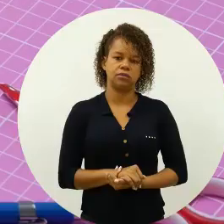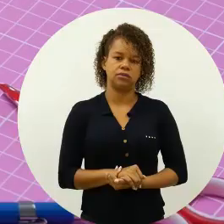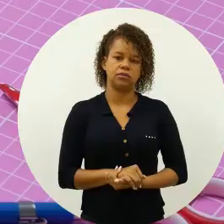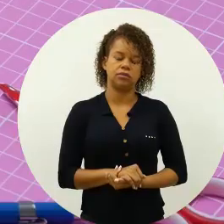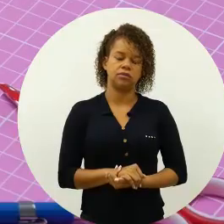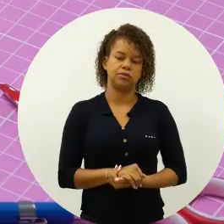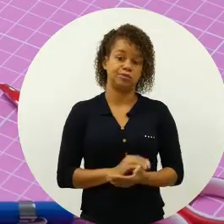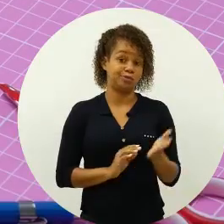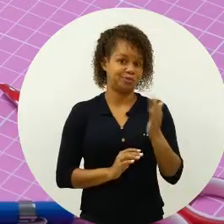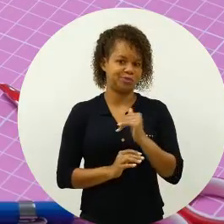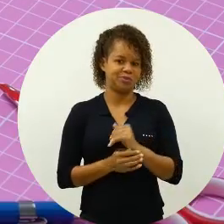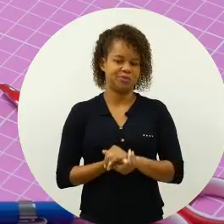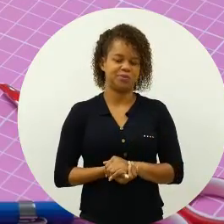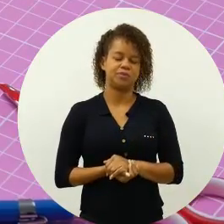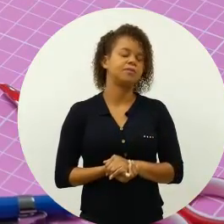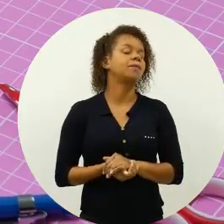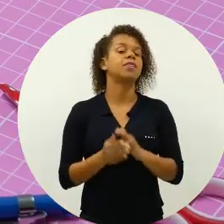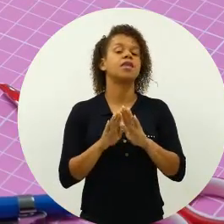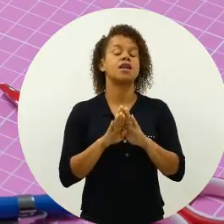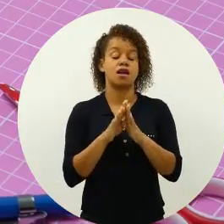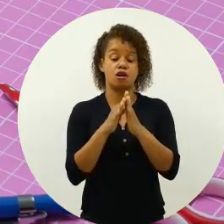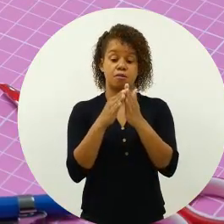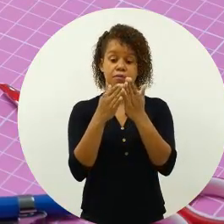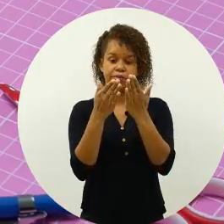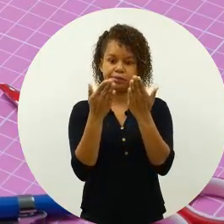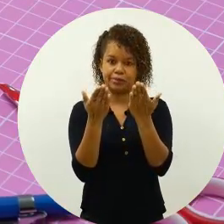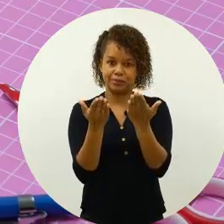Então, vamos lá? Abrimos o caderno.